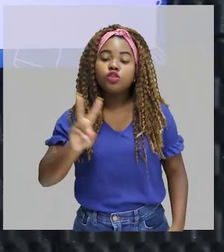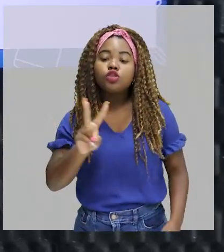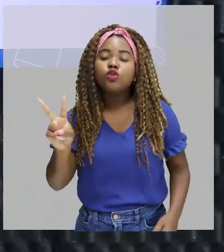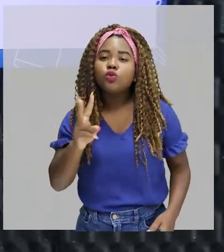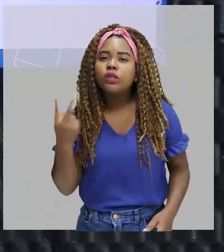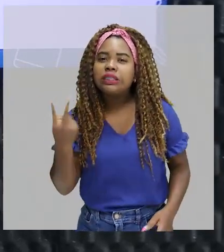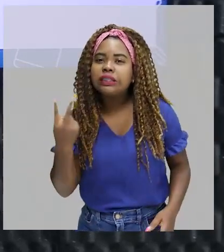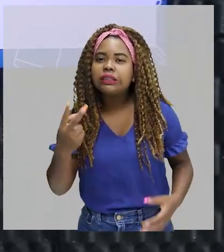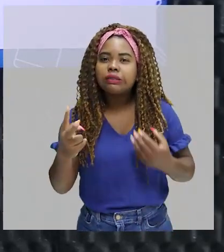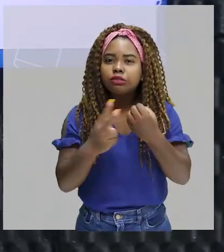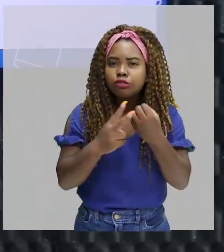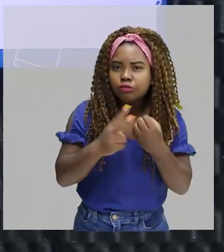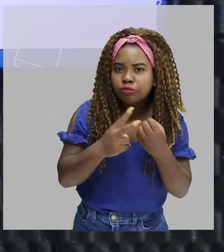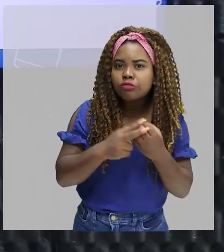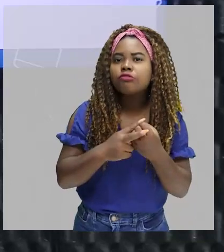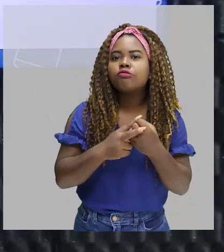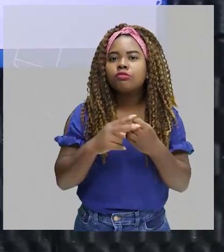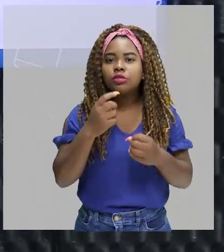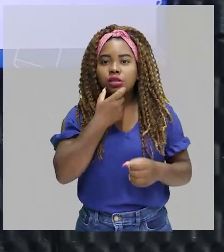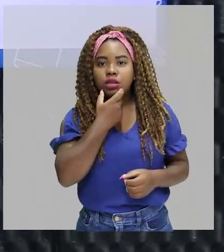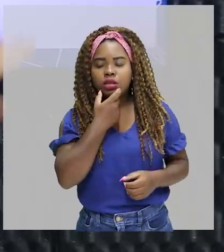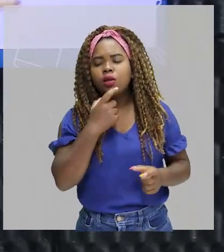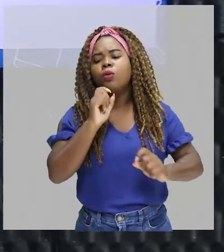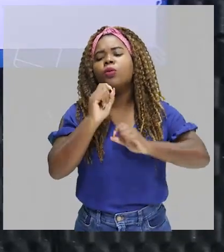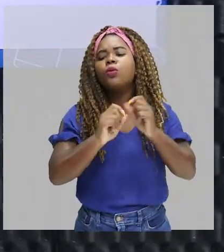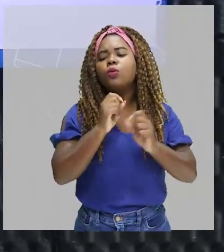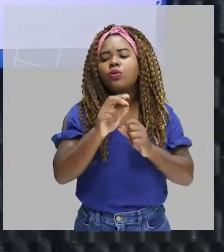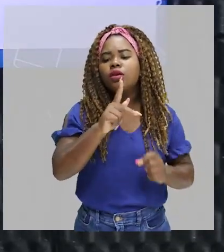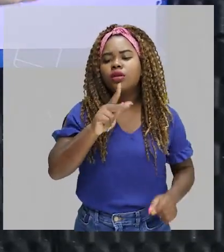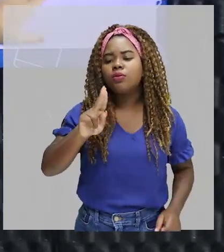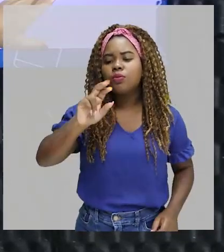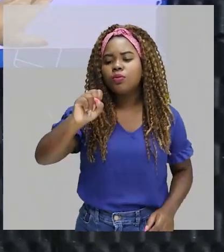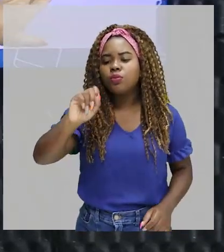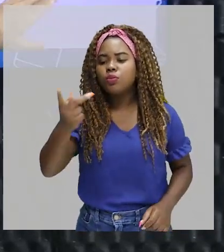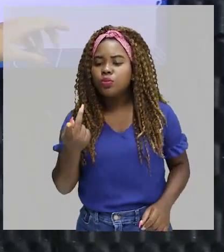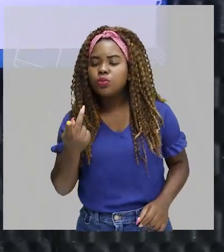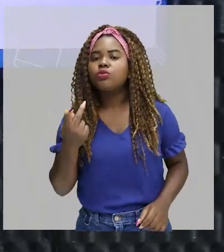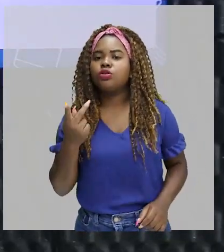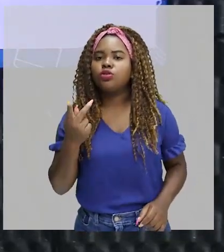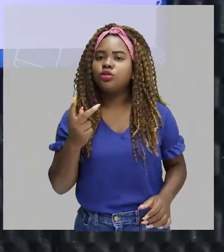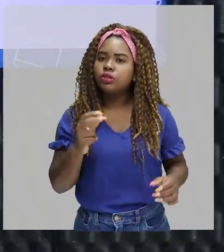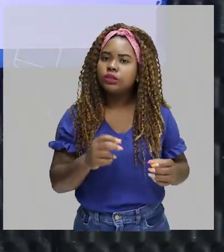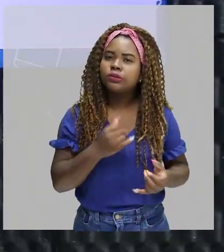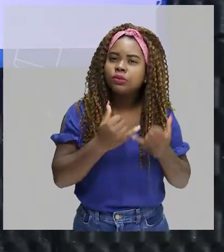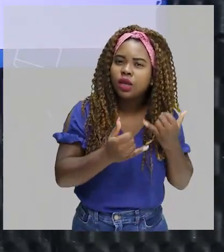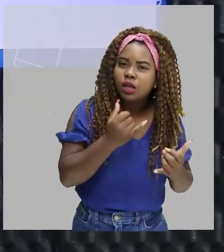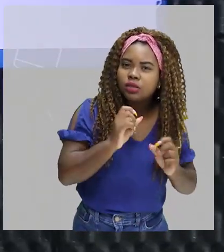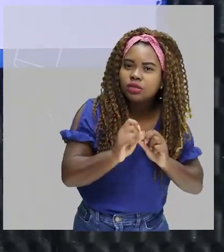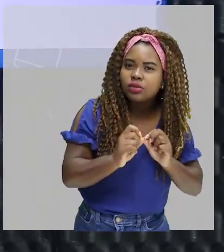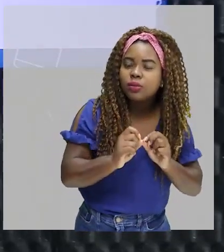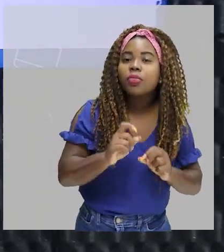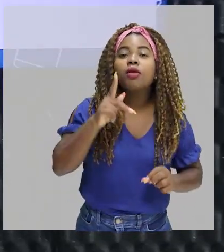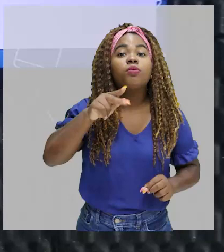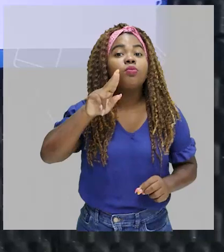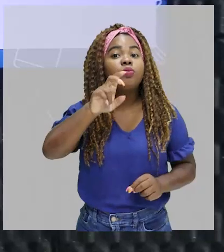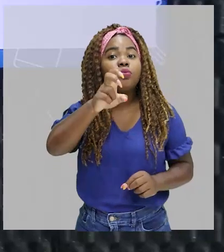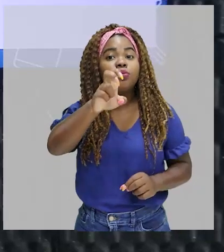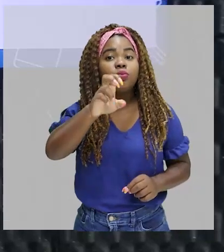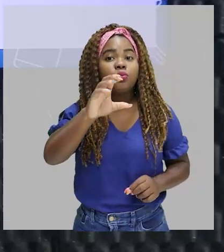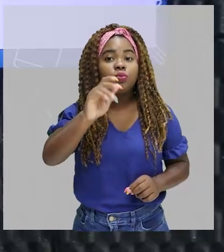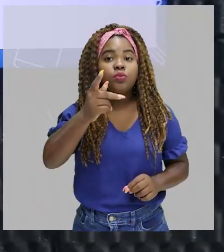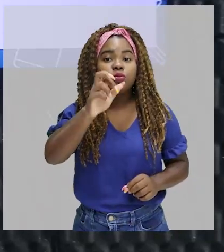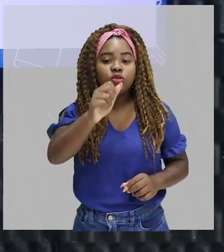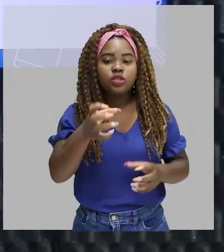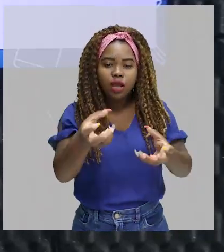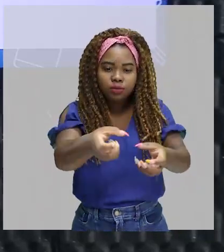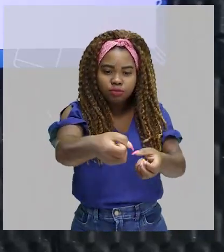que push parece? Push, P-U-S-H, parece com puxar em